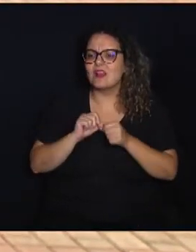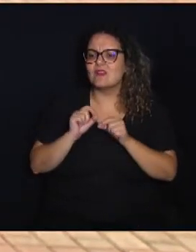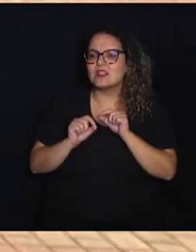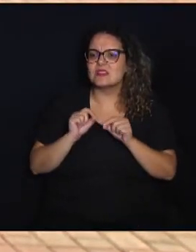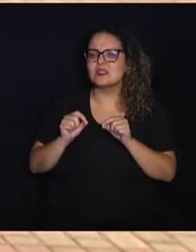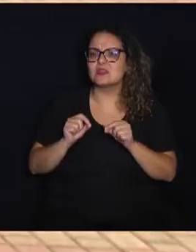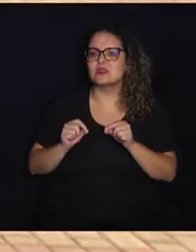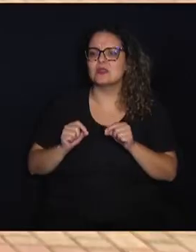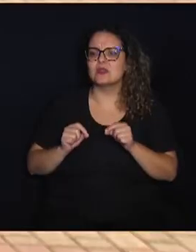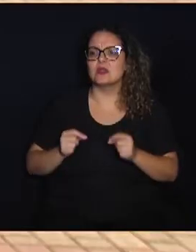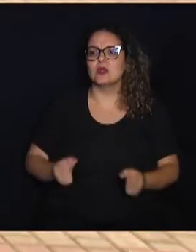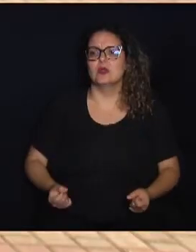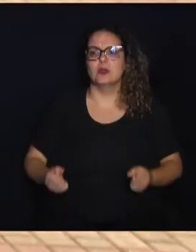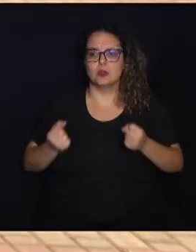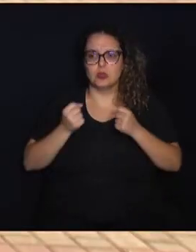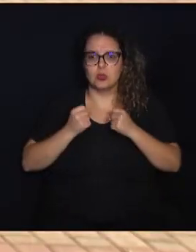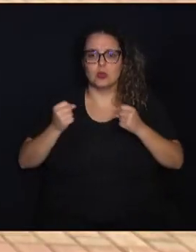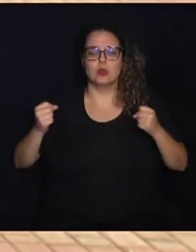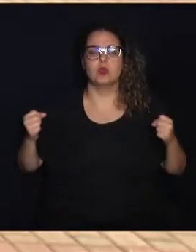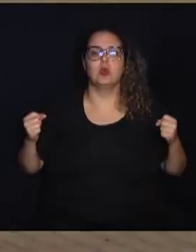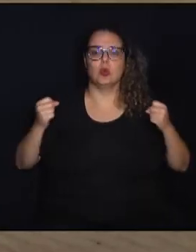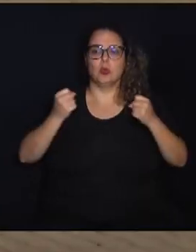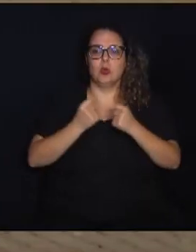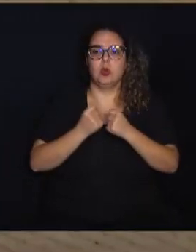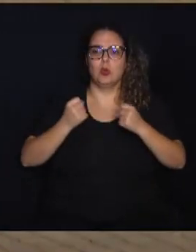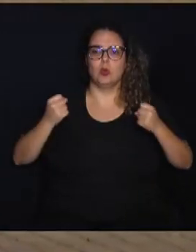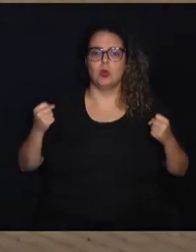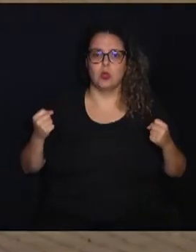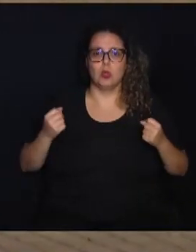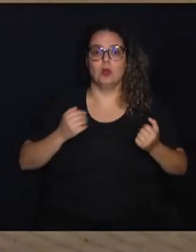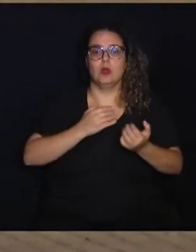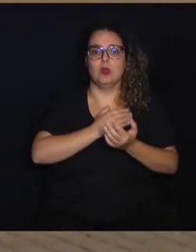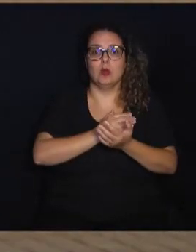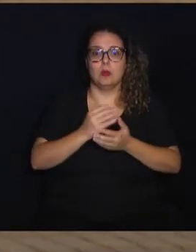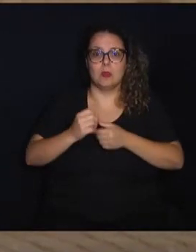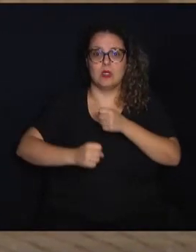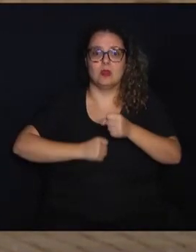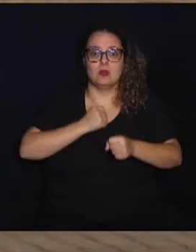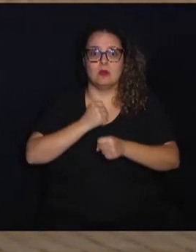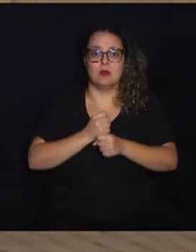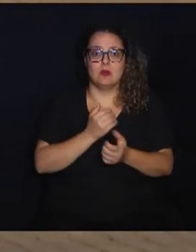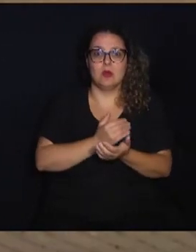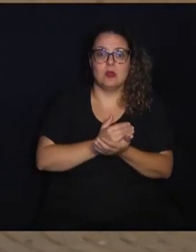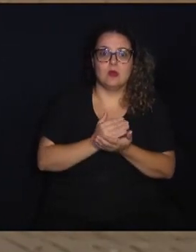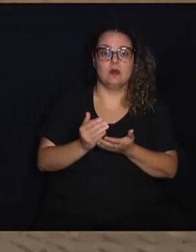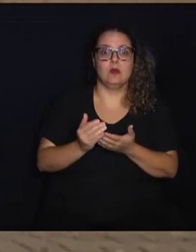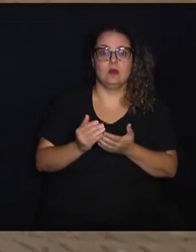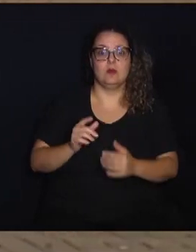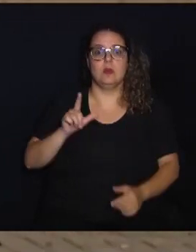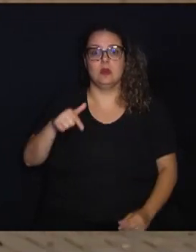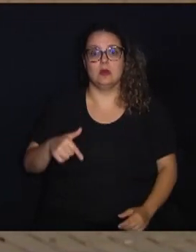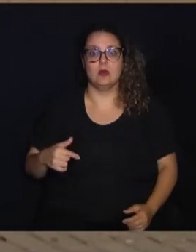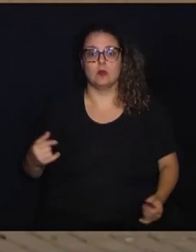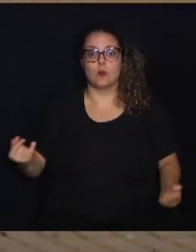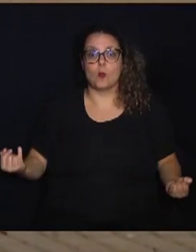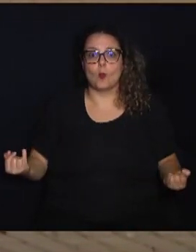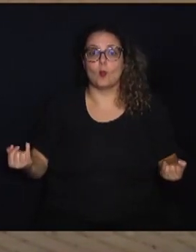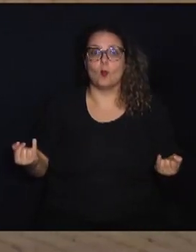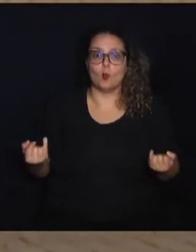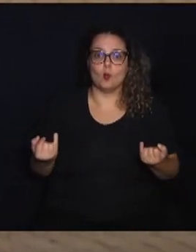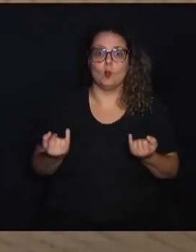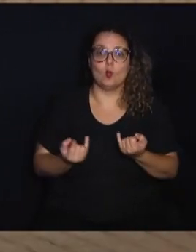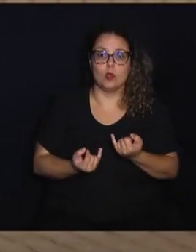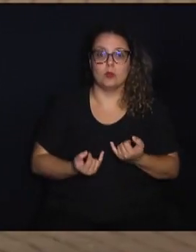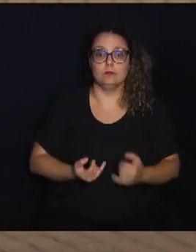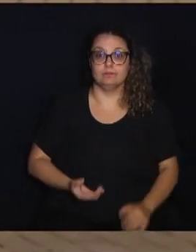manter em forma? A gente tem aquela premissa, né? Início do ano a gente vai iniciar para poder eliminar os quilinhos que nós ganhamos